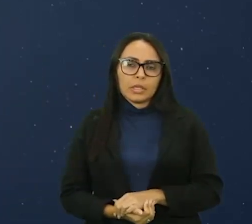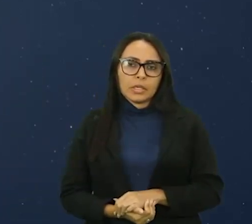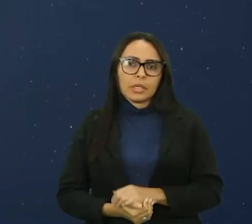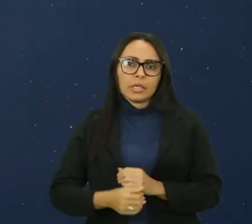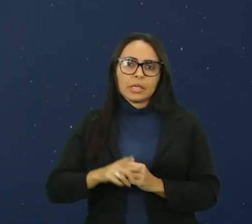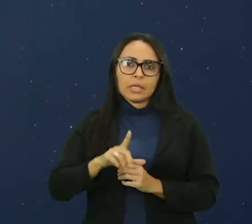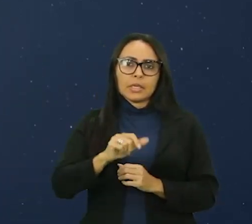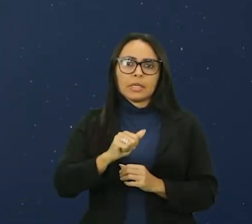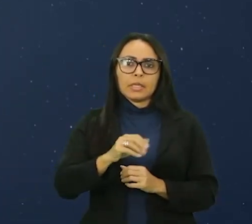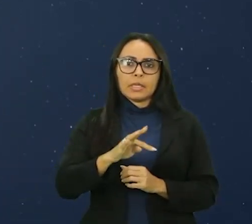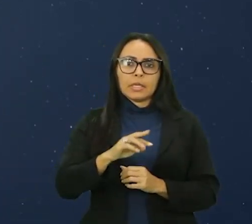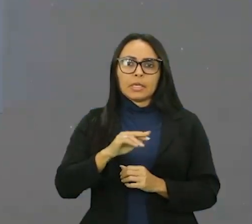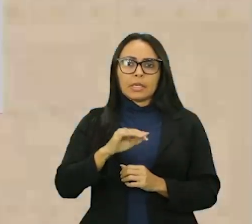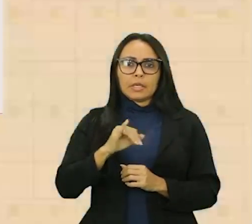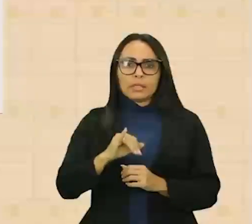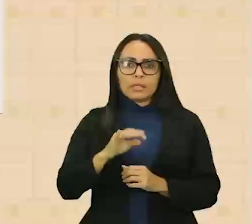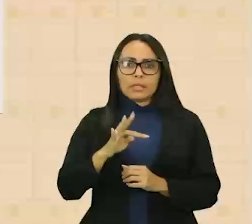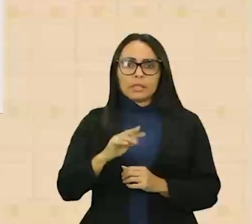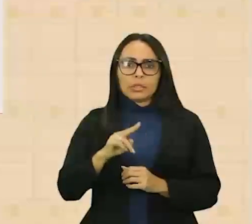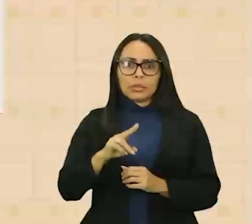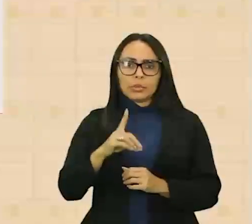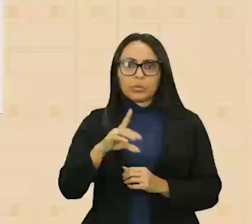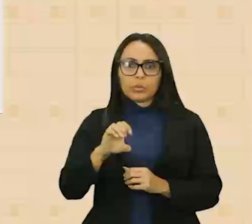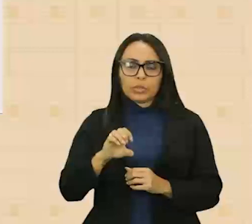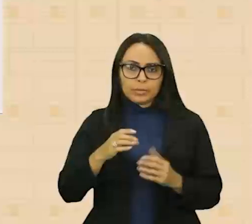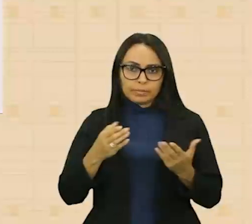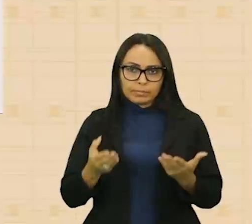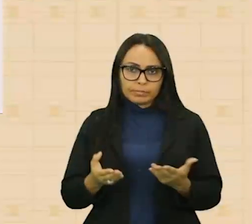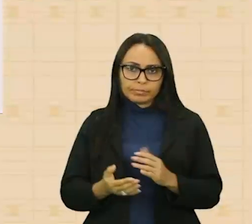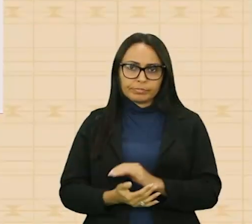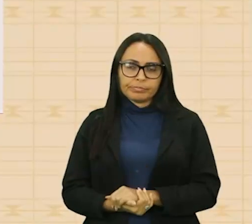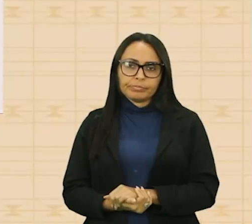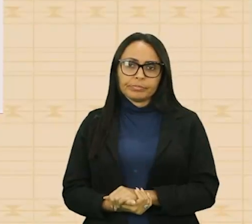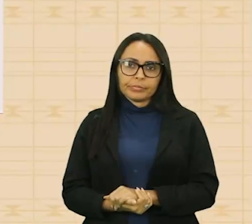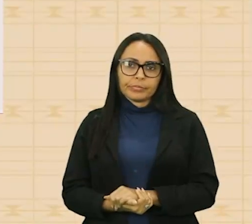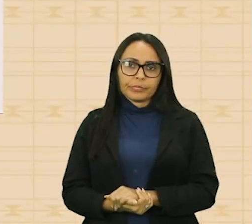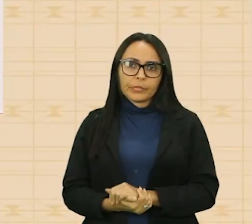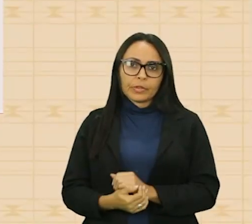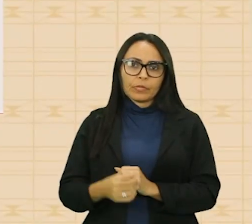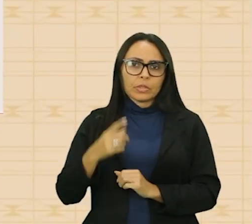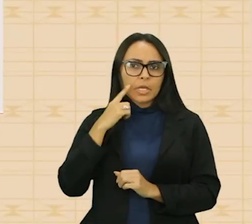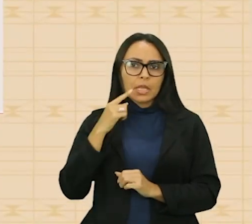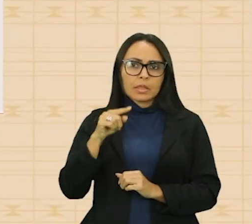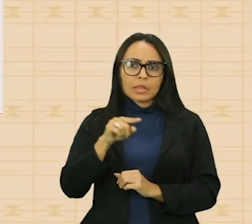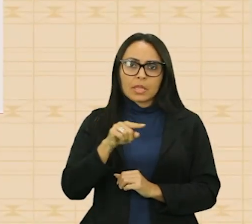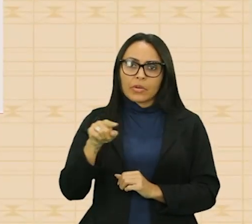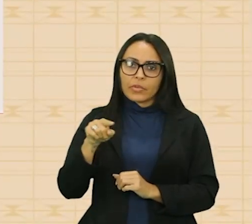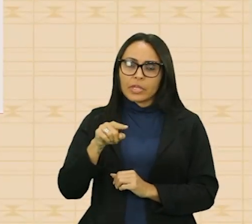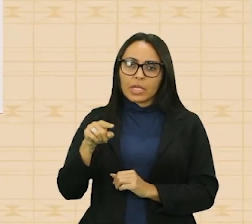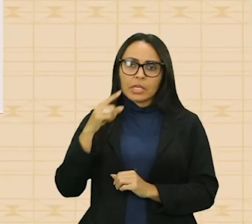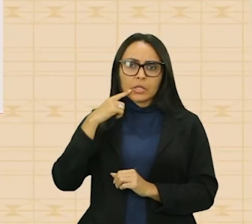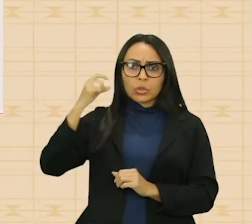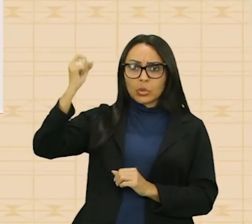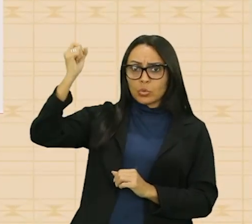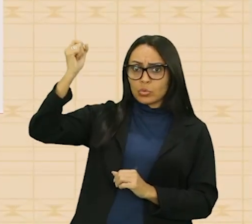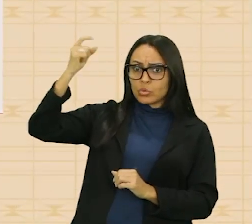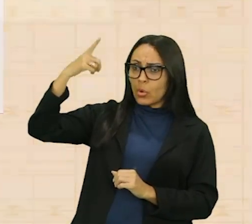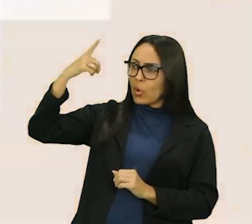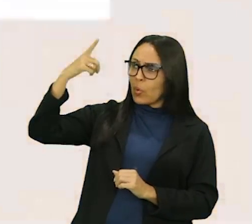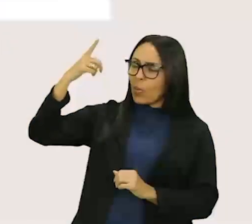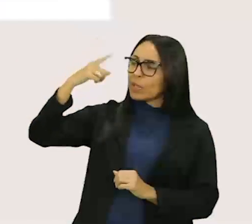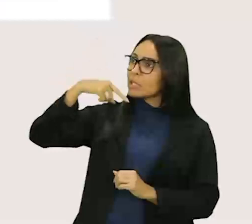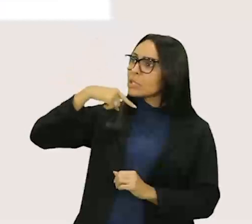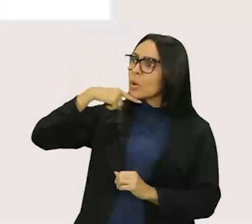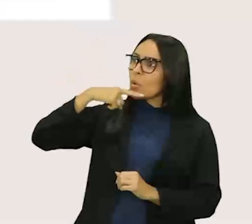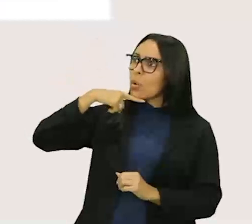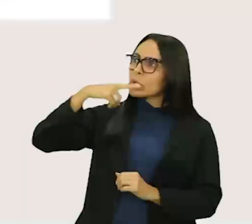latitude, que é a distância de qualquer lugar para a linha do Equador. Você está vendo nessa imagem aí que o Sol ele não consegue